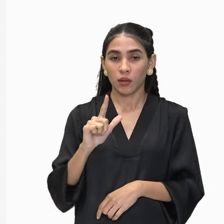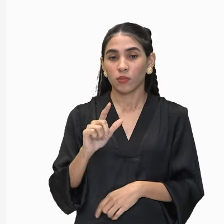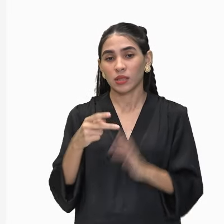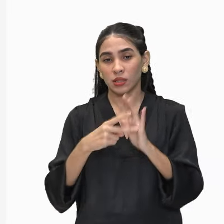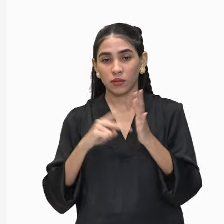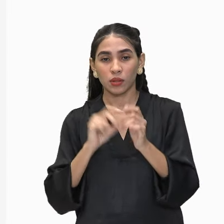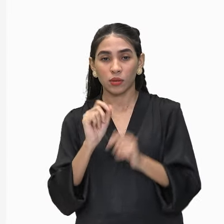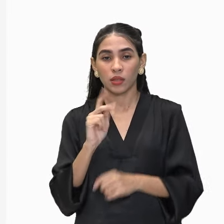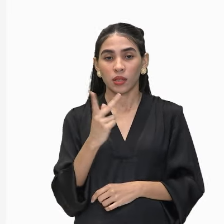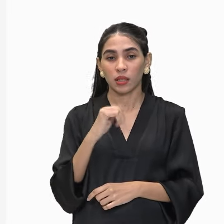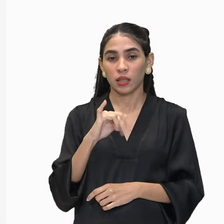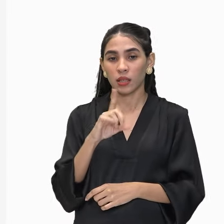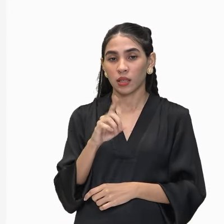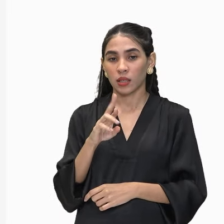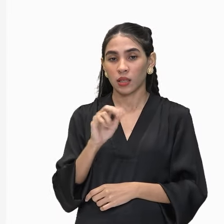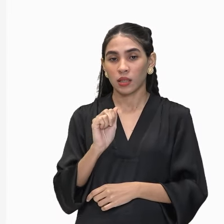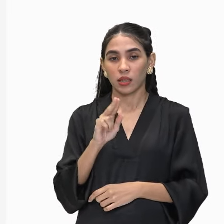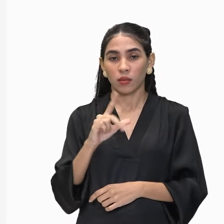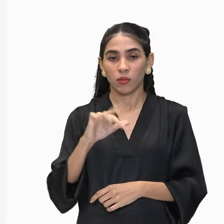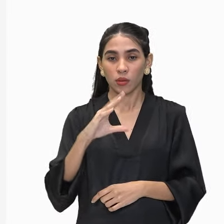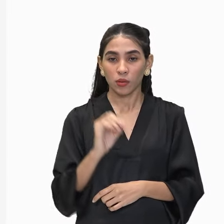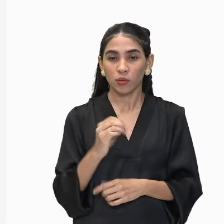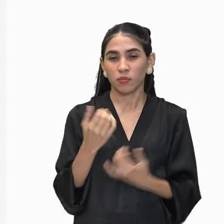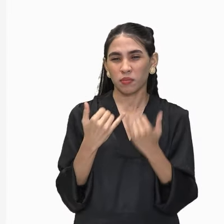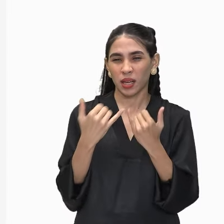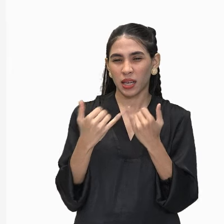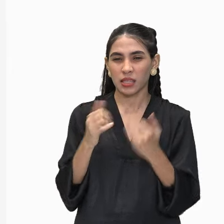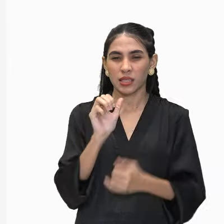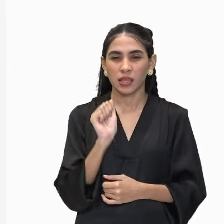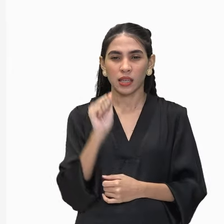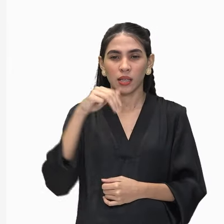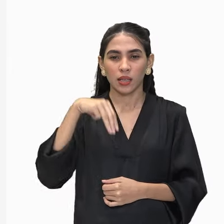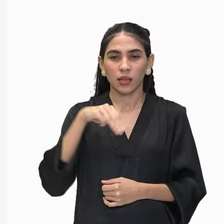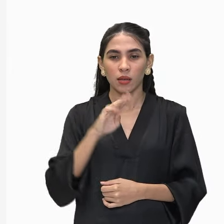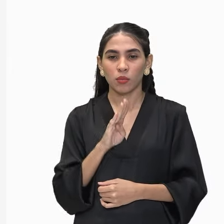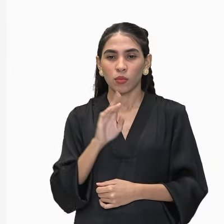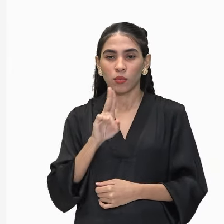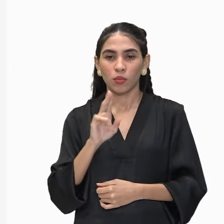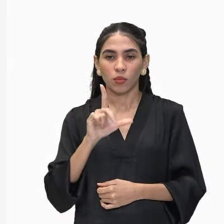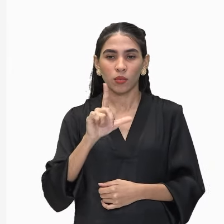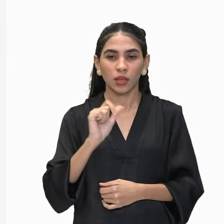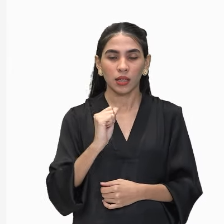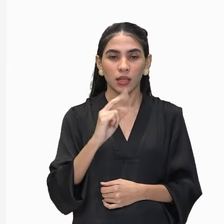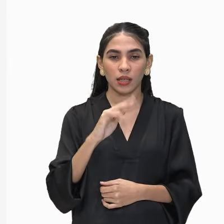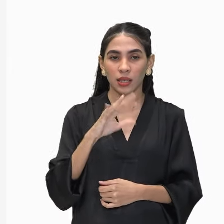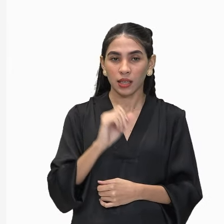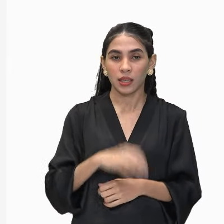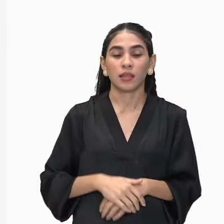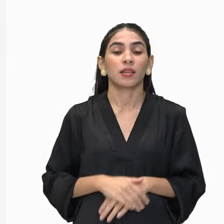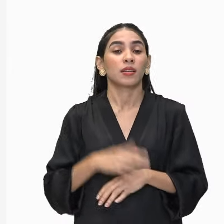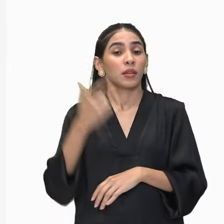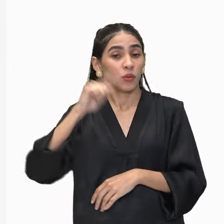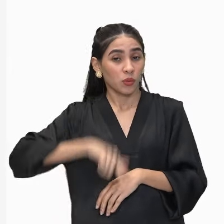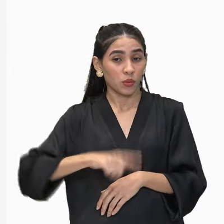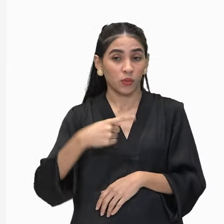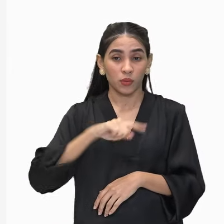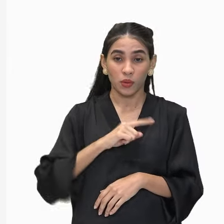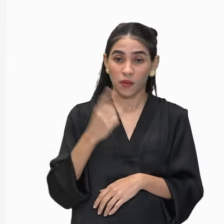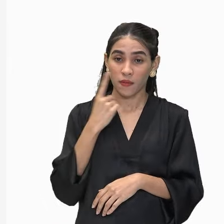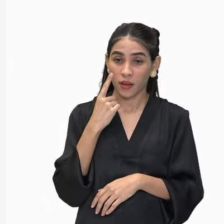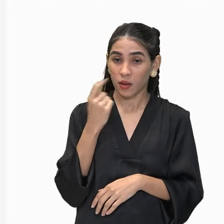parecem ventosas, utilizados para locomoção, alimentação e respiração. Então, mais uma vez, a gente